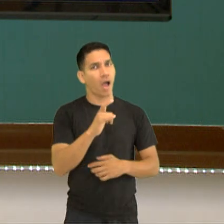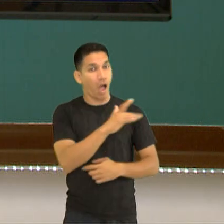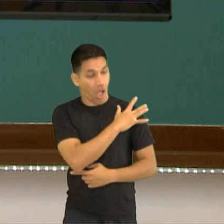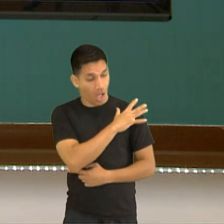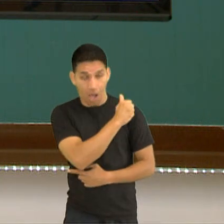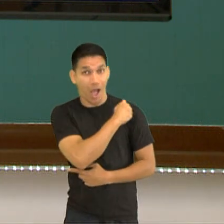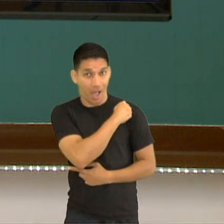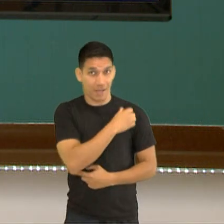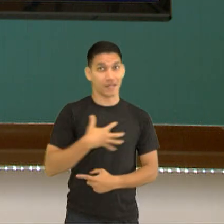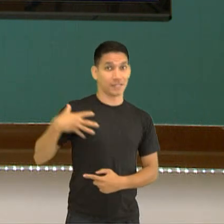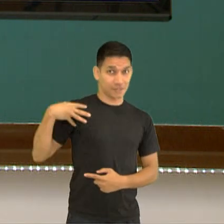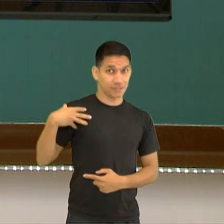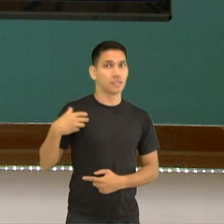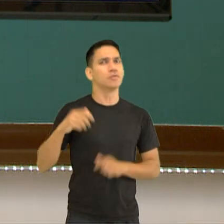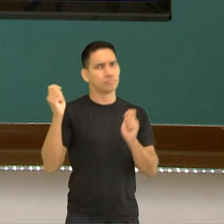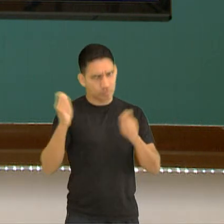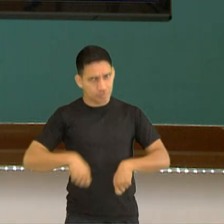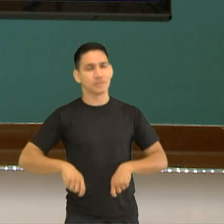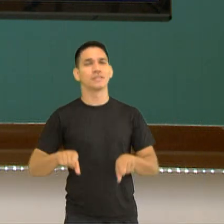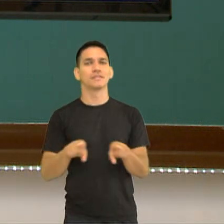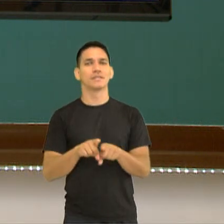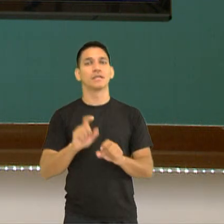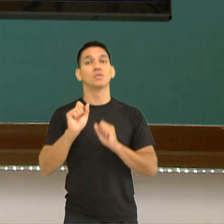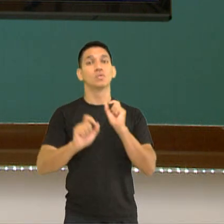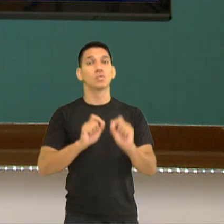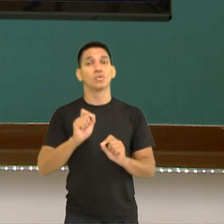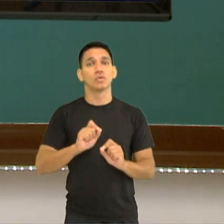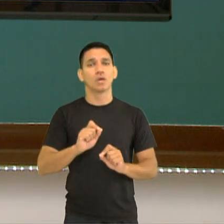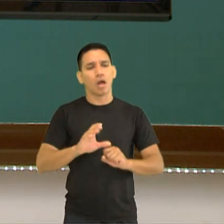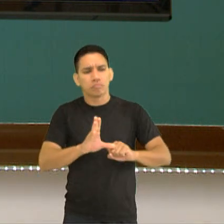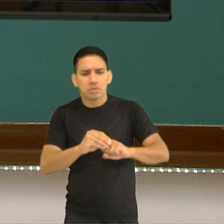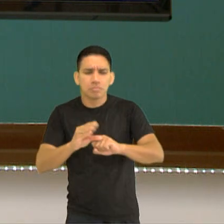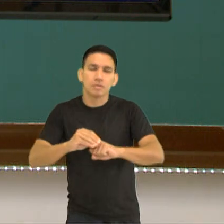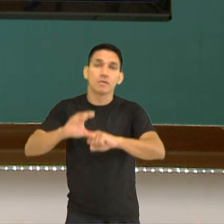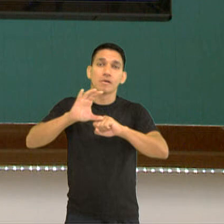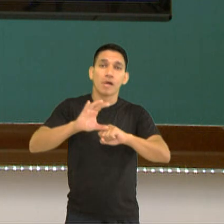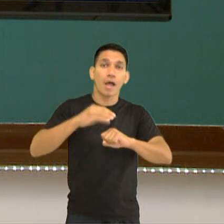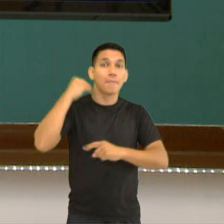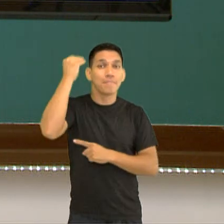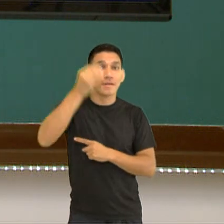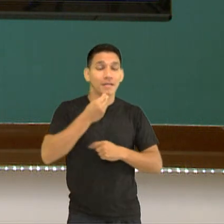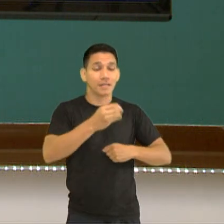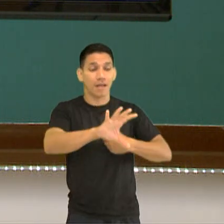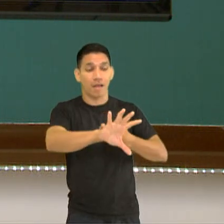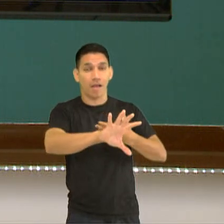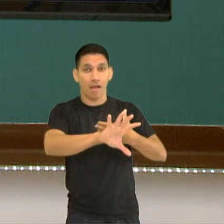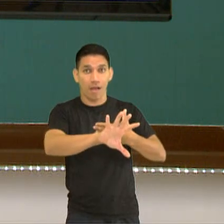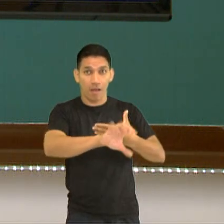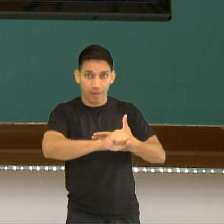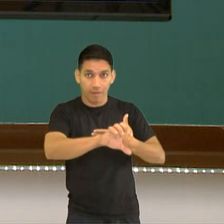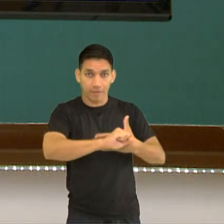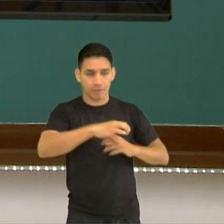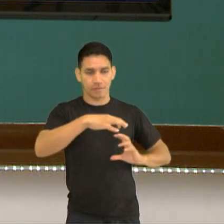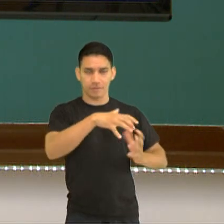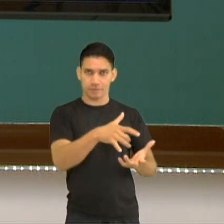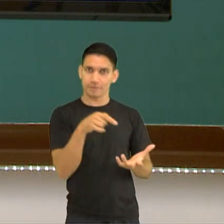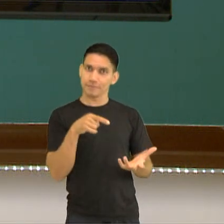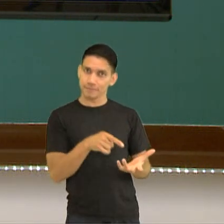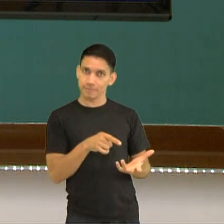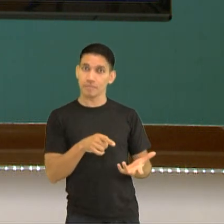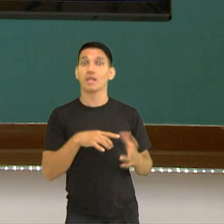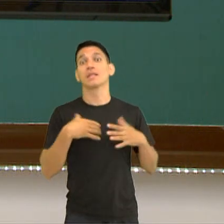sim conhecer o mundo através das experiências sensíveis. Então, o nosso mundo